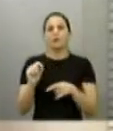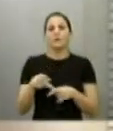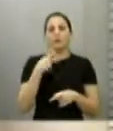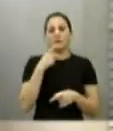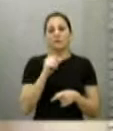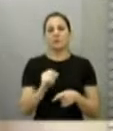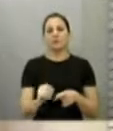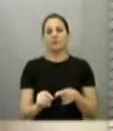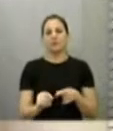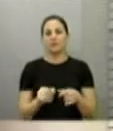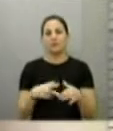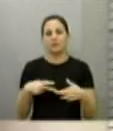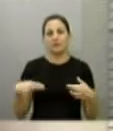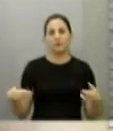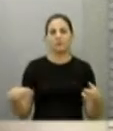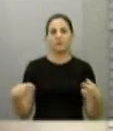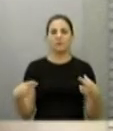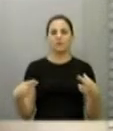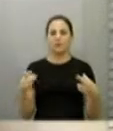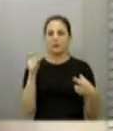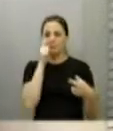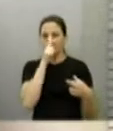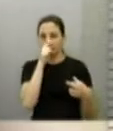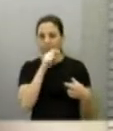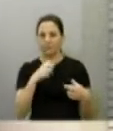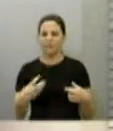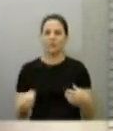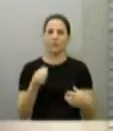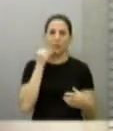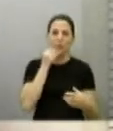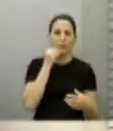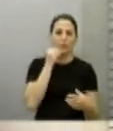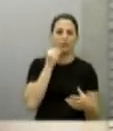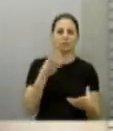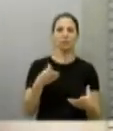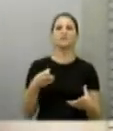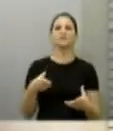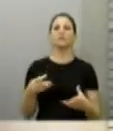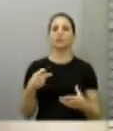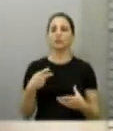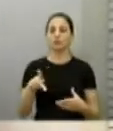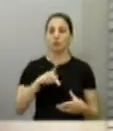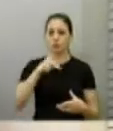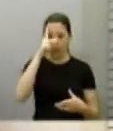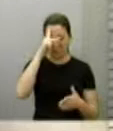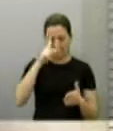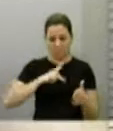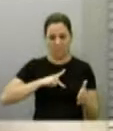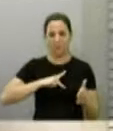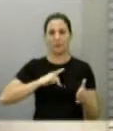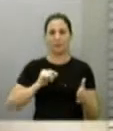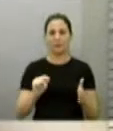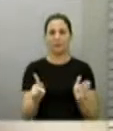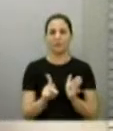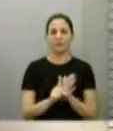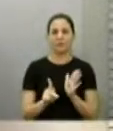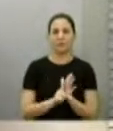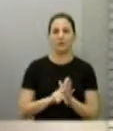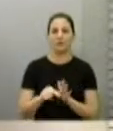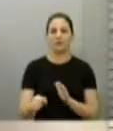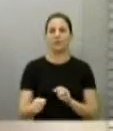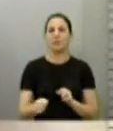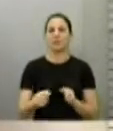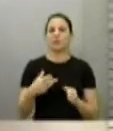pela conveniência em detrimento da verdade. E deu para mim amadurecer e perceber que eu tenho razão quando